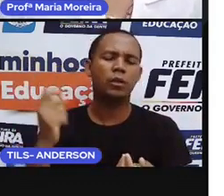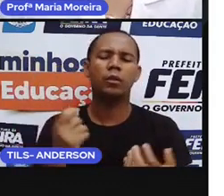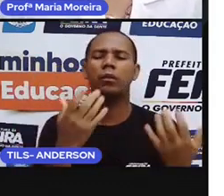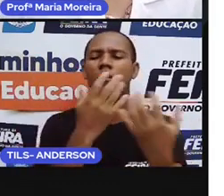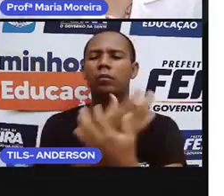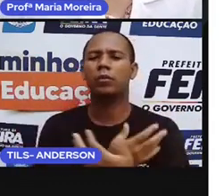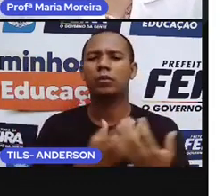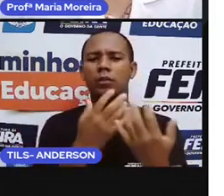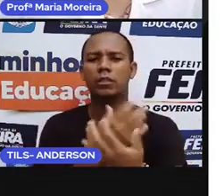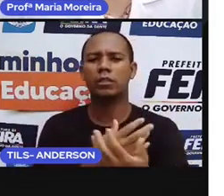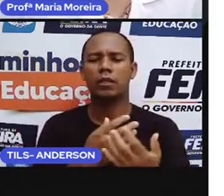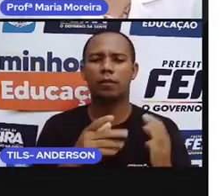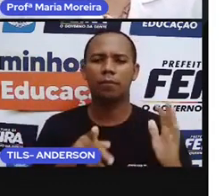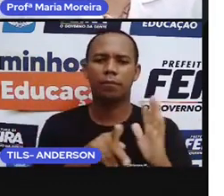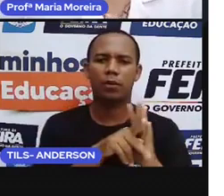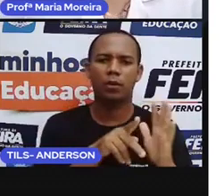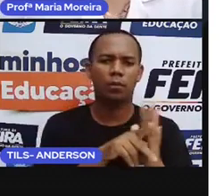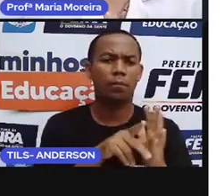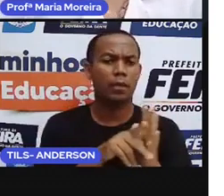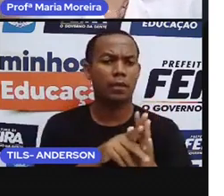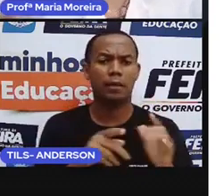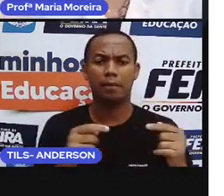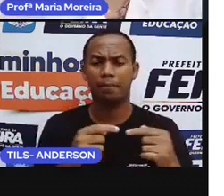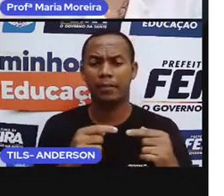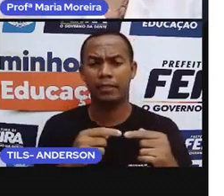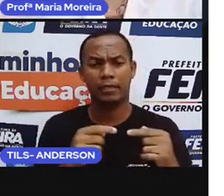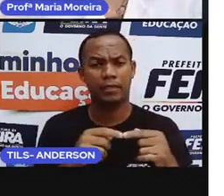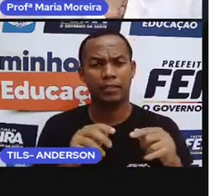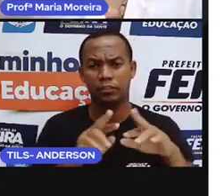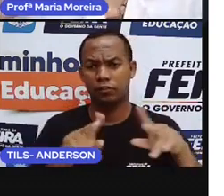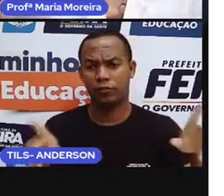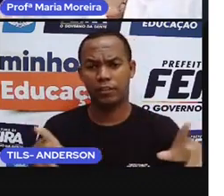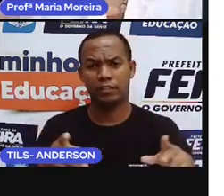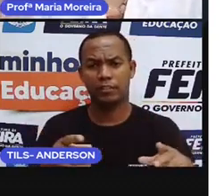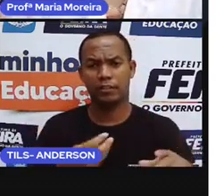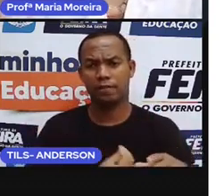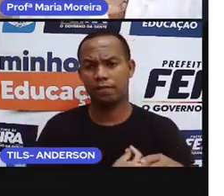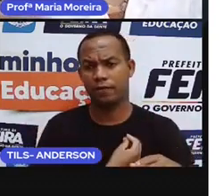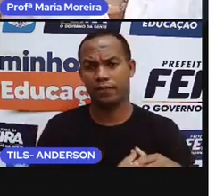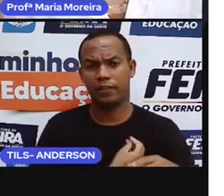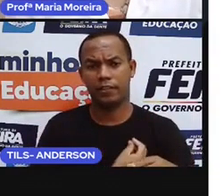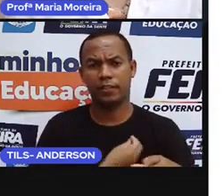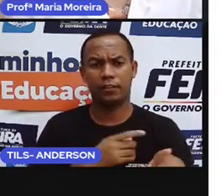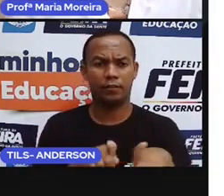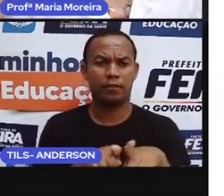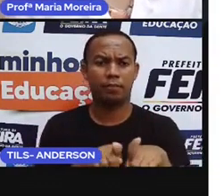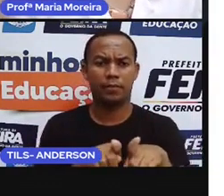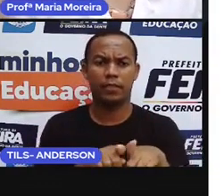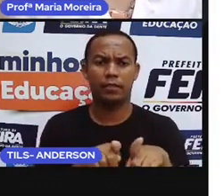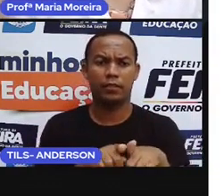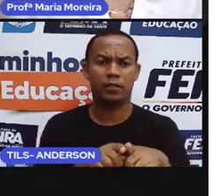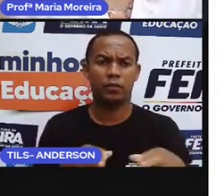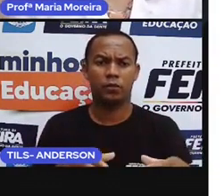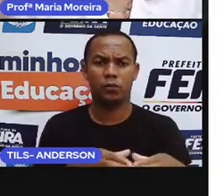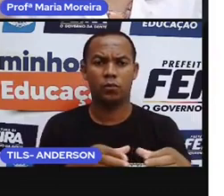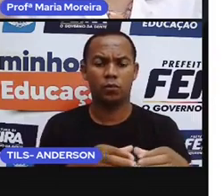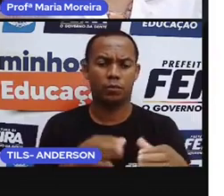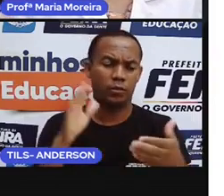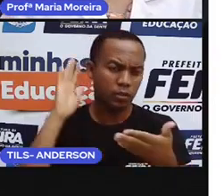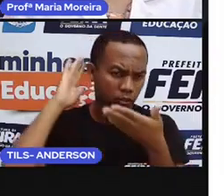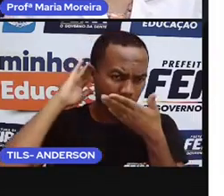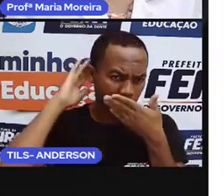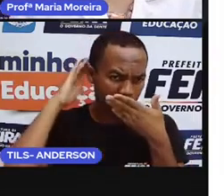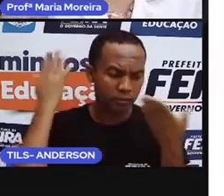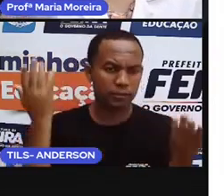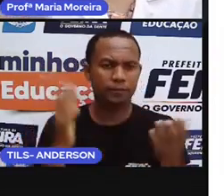musical destinada a diversos fins. Lembra que a Pró falou que a música ela aparece, né, no dia a